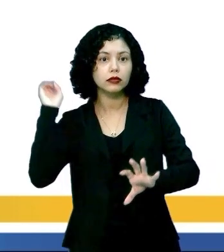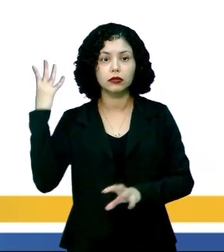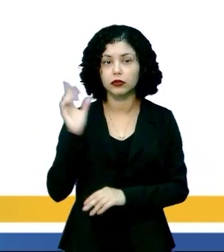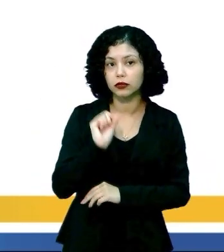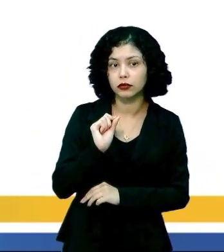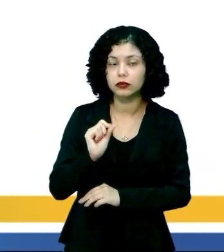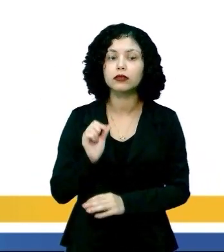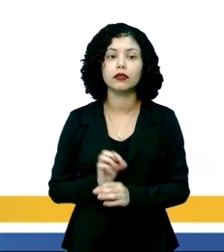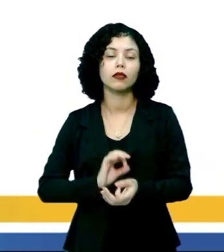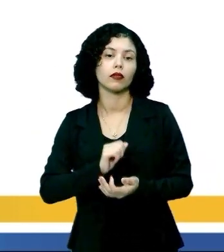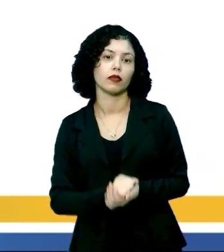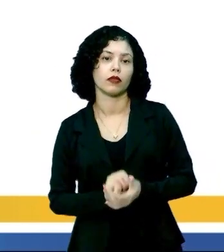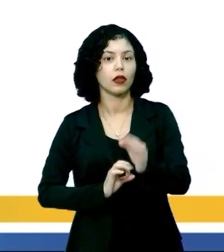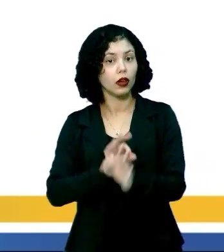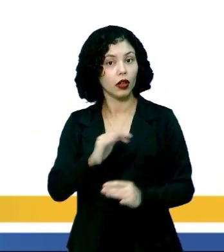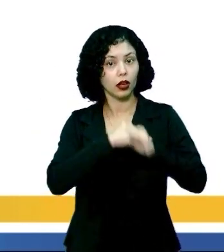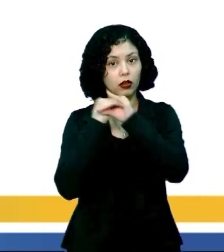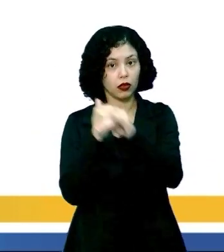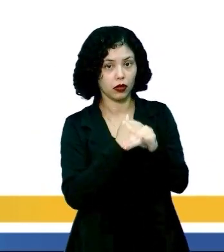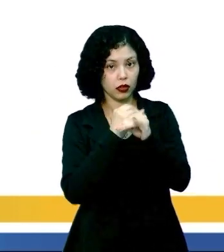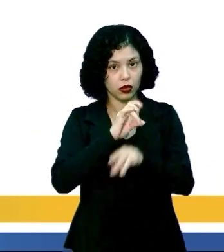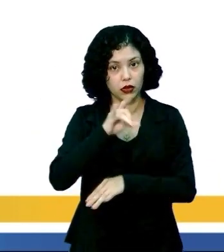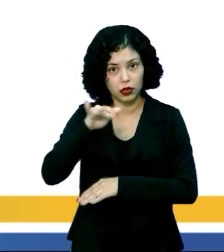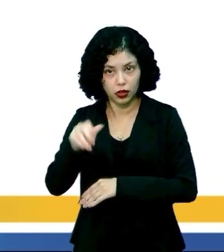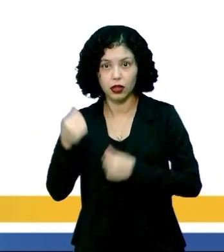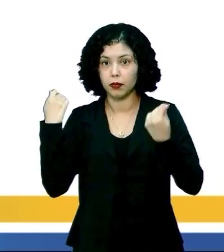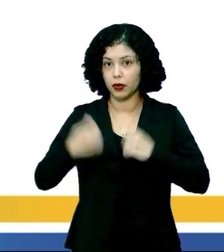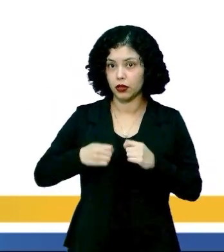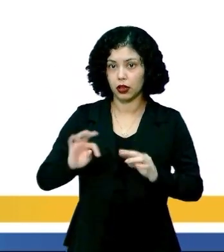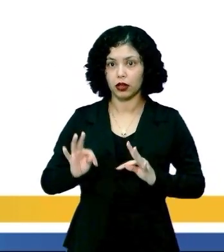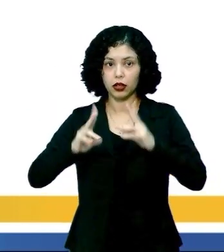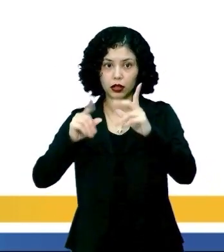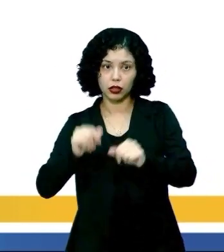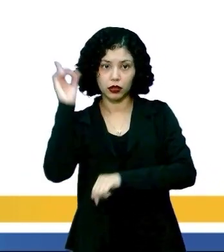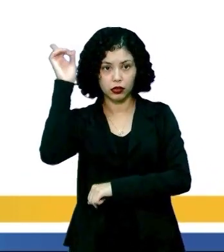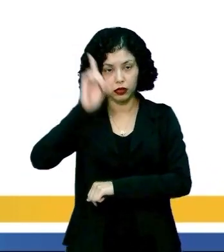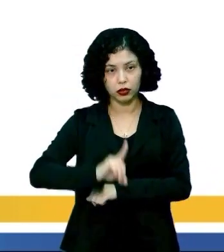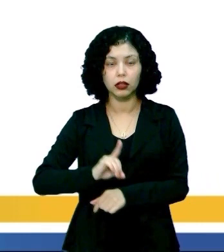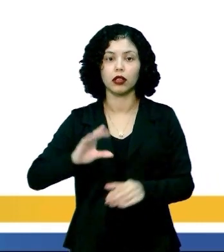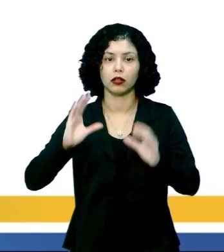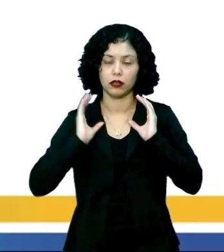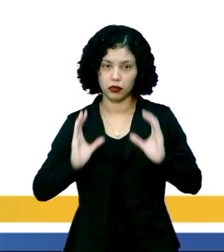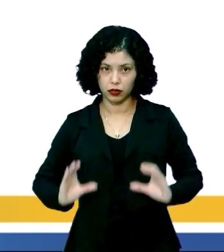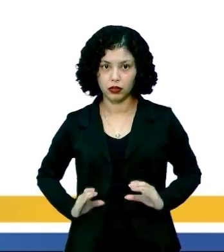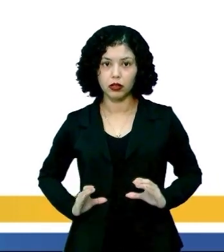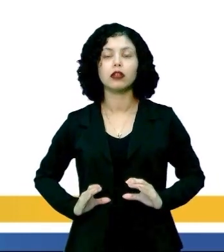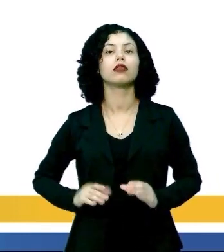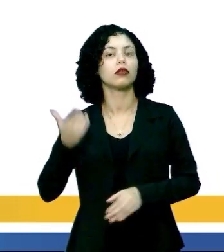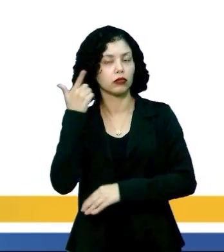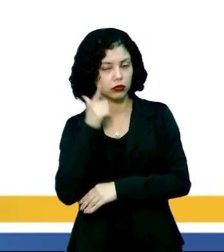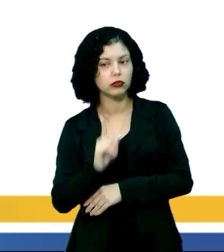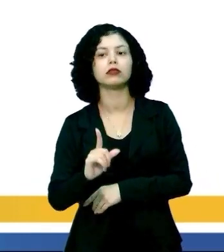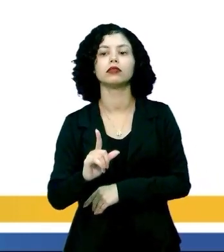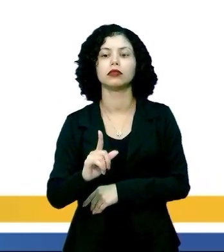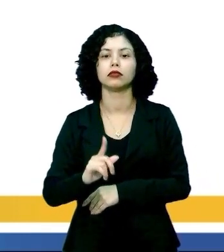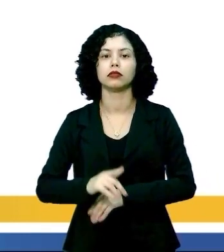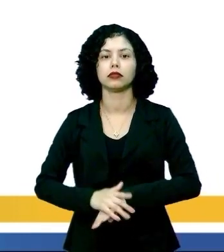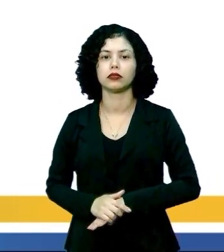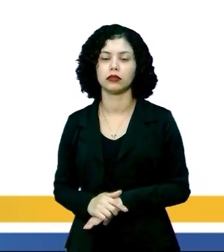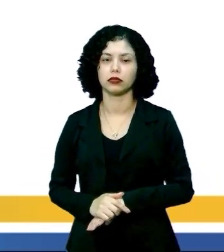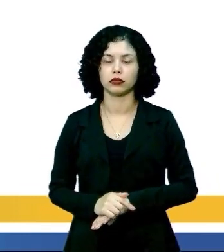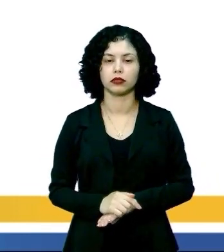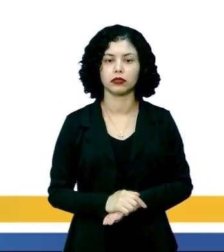para que esse organismo seja igualitário e coeso, é necessário que todos os direitos dos cidadãos